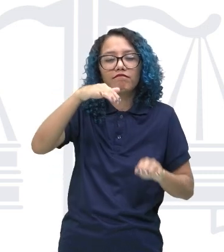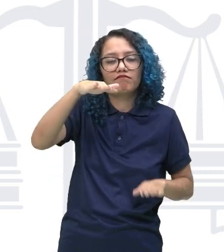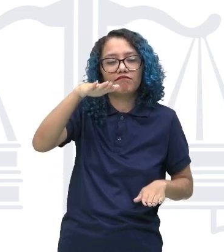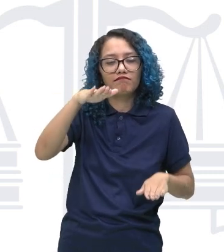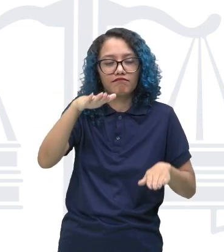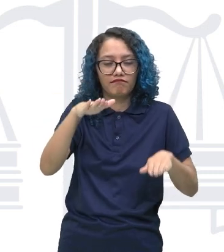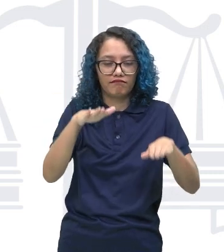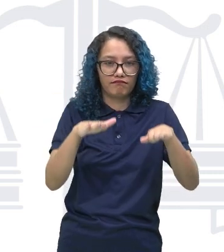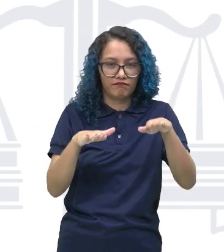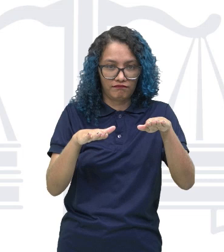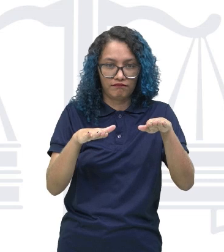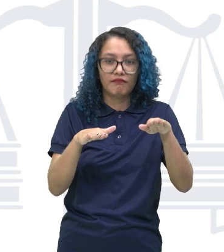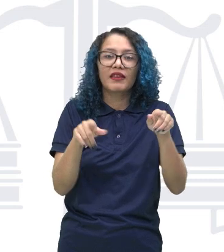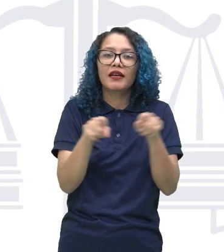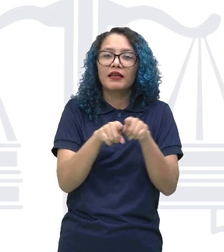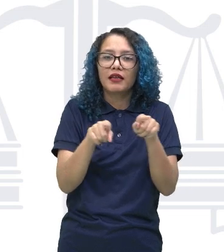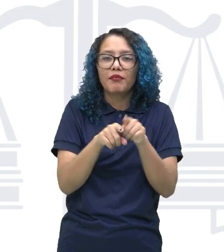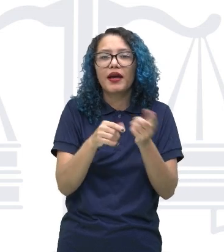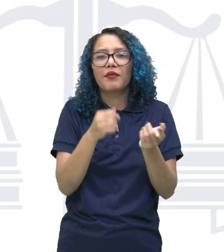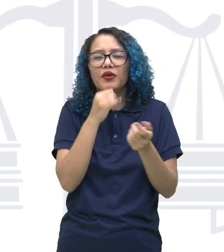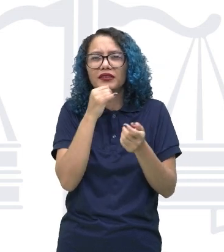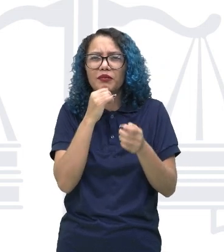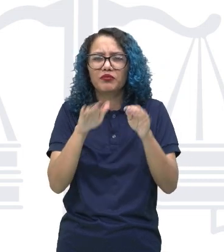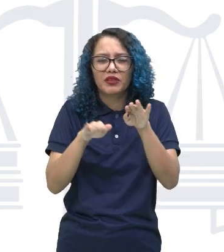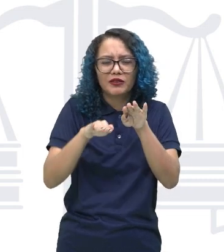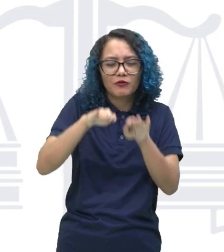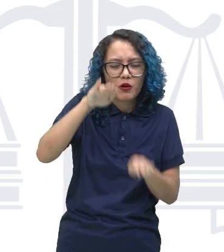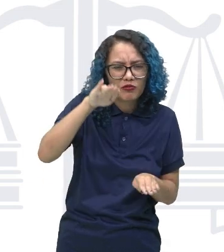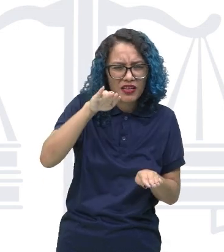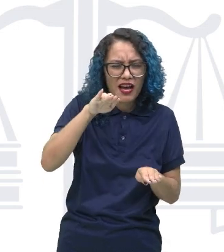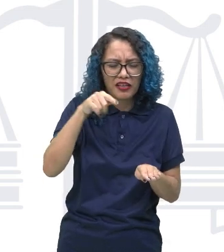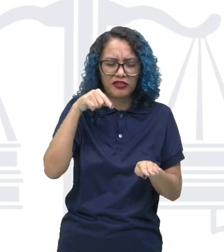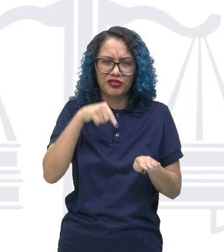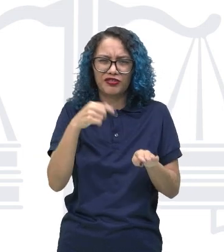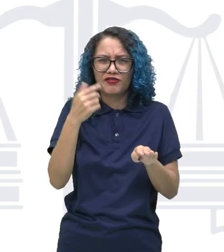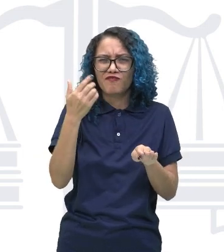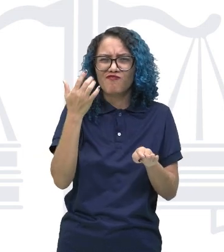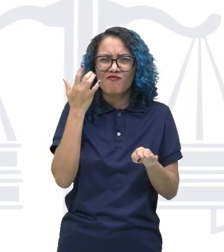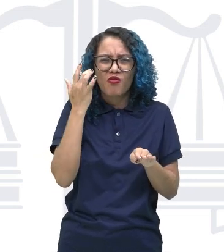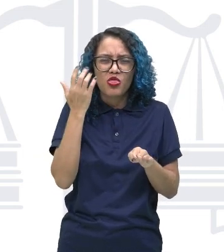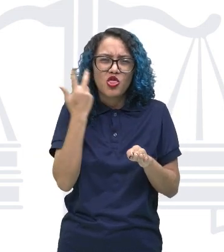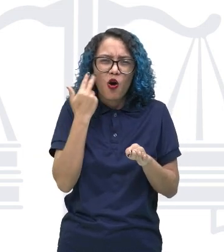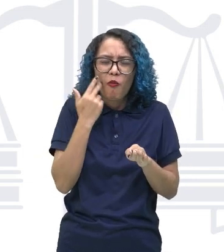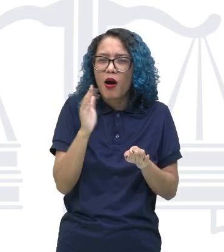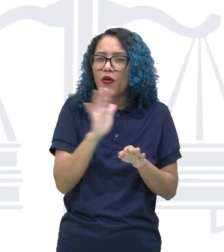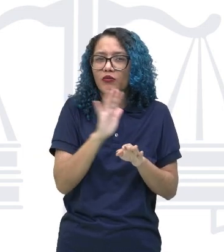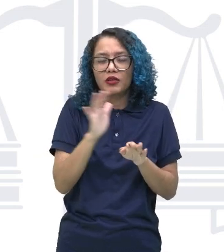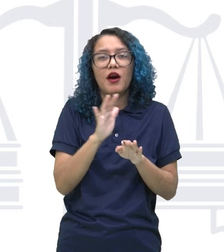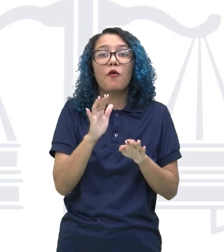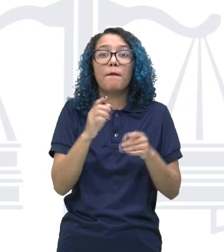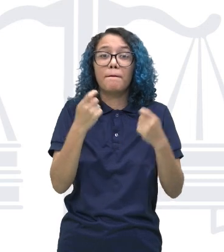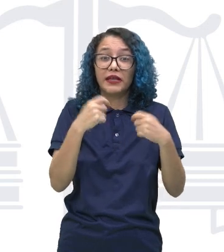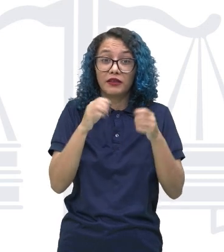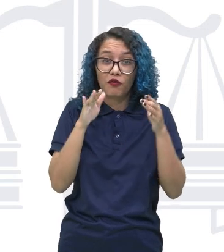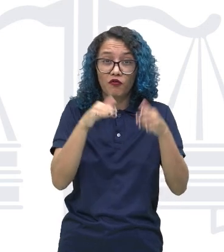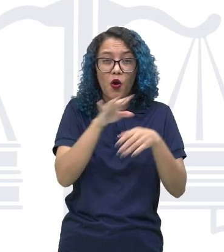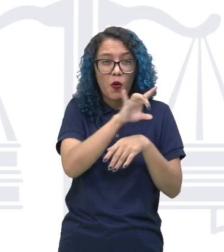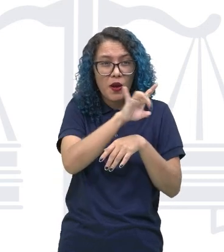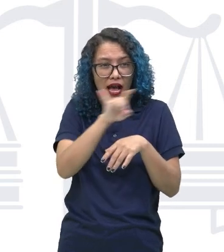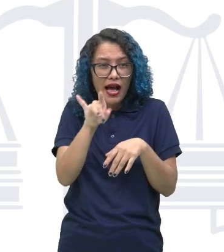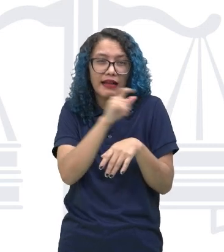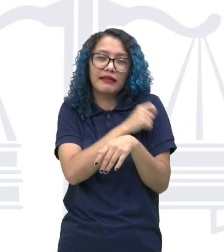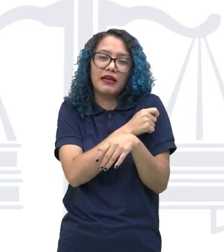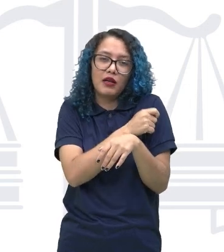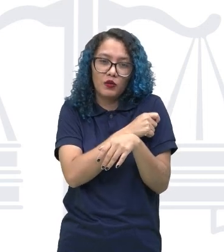podemos naturalizar as desigualdades, ou seja, independente das condições iniciais de cada estudante, todos